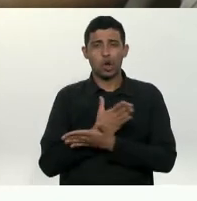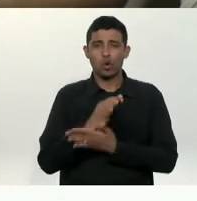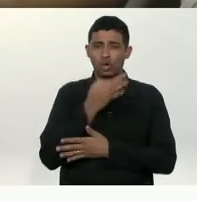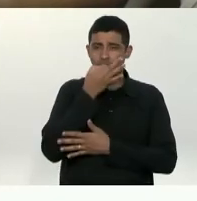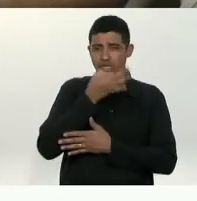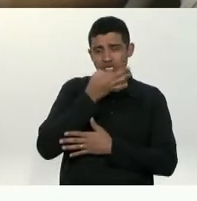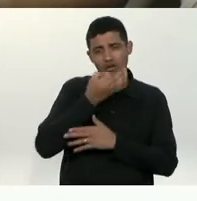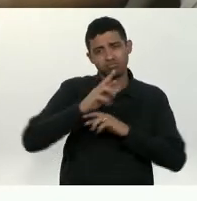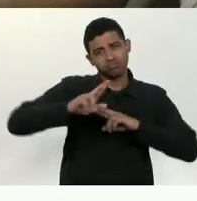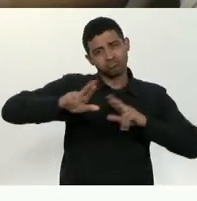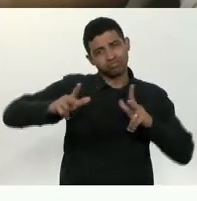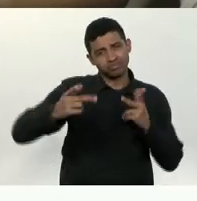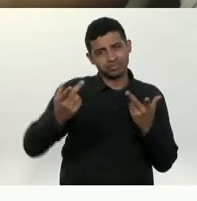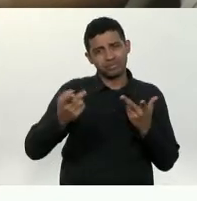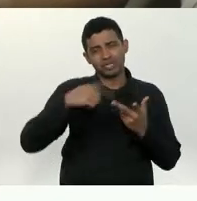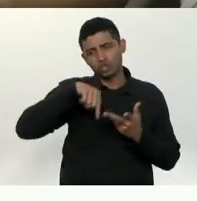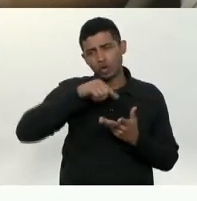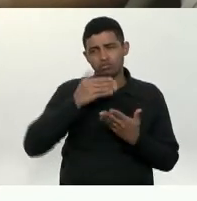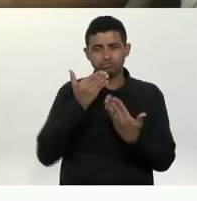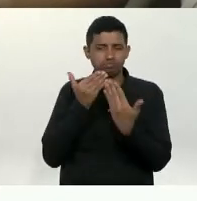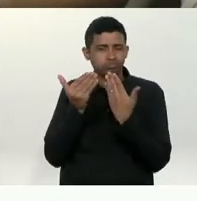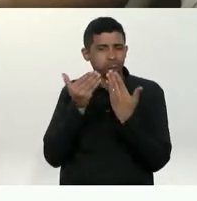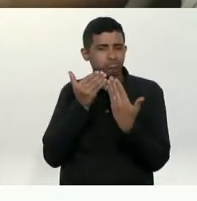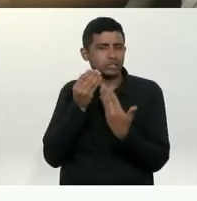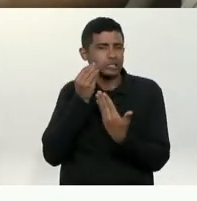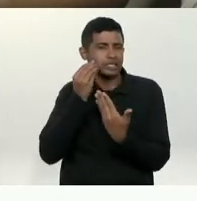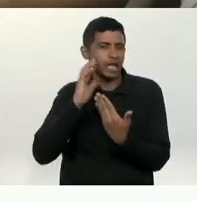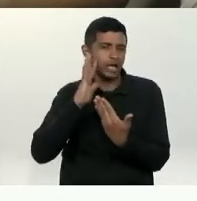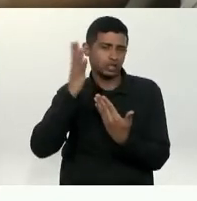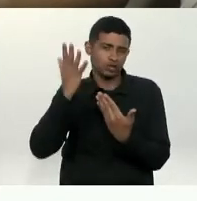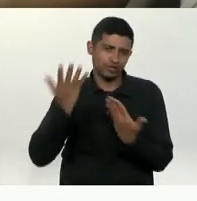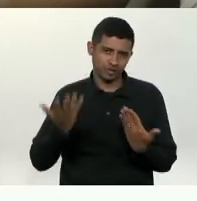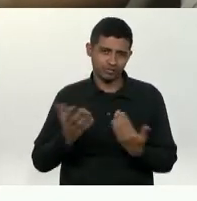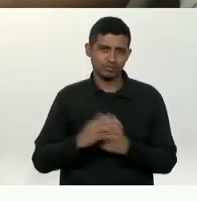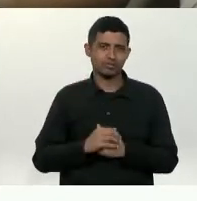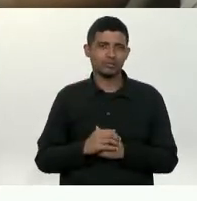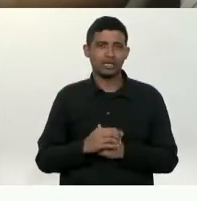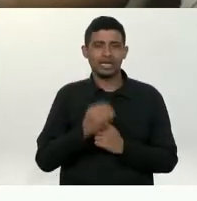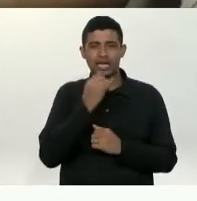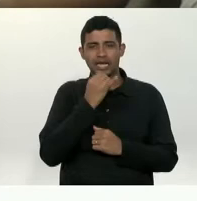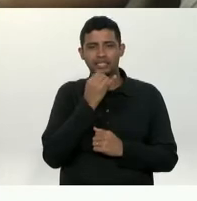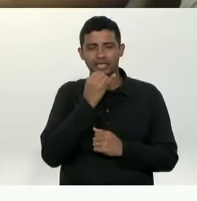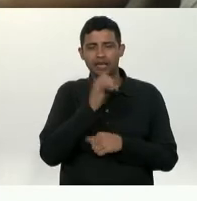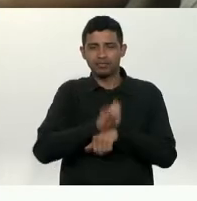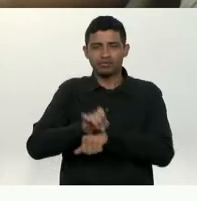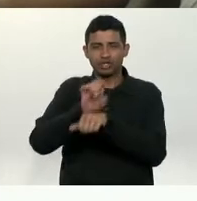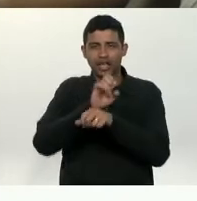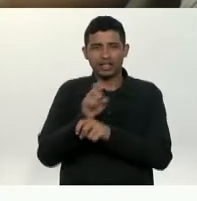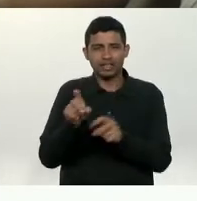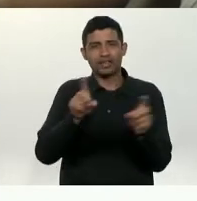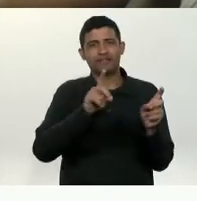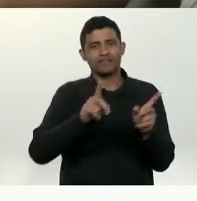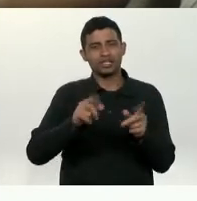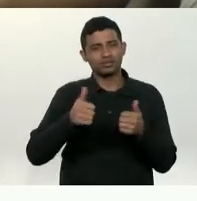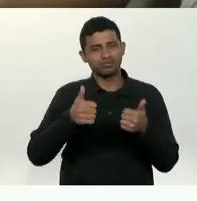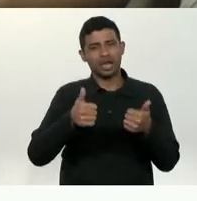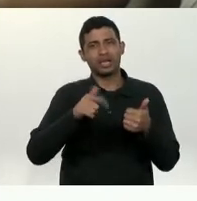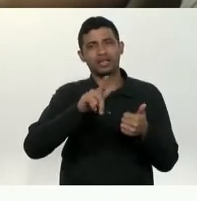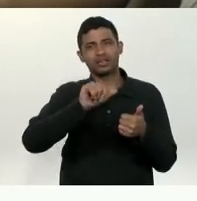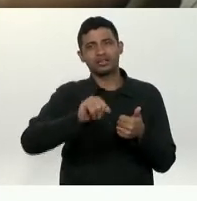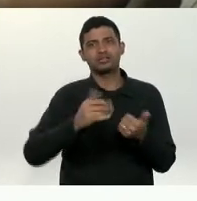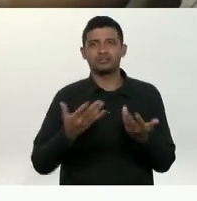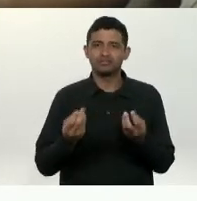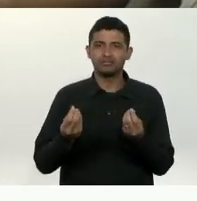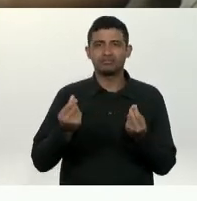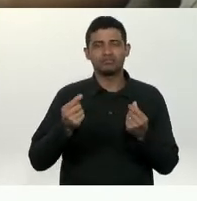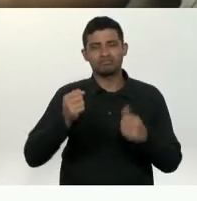mas a gente, num amplo diálogo, a gente está construindo as melhores soluções. O livre mercado de gás, por exemplo, foi uma decisão no processo regulatório da Genesa que foi